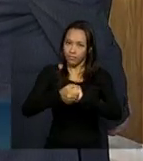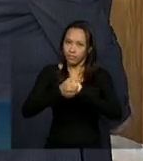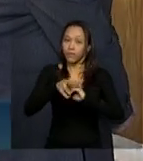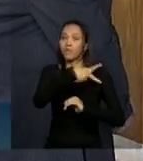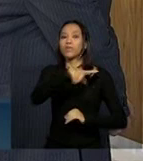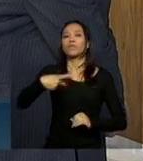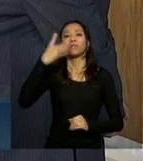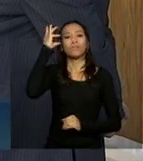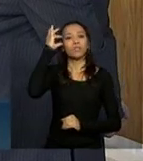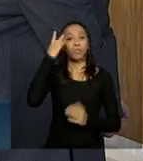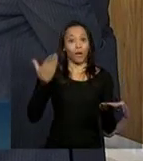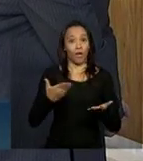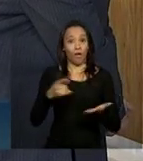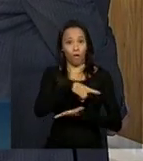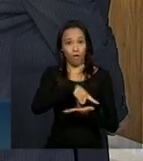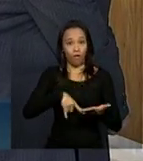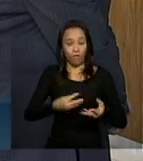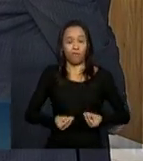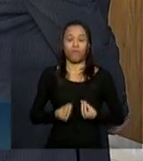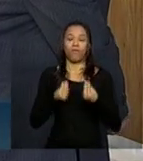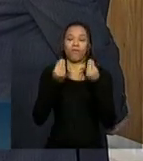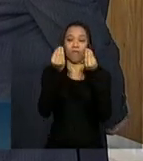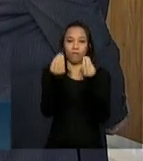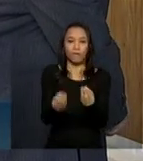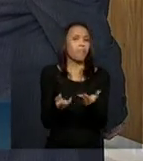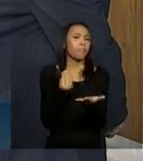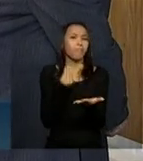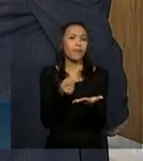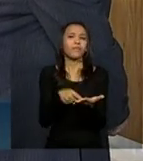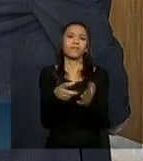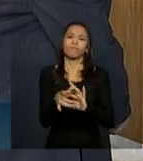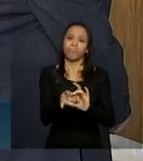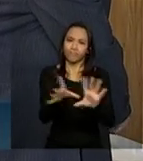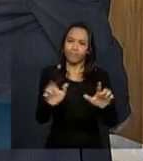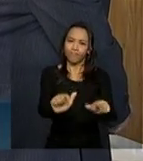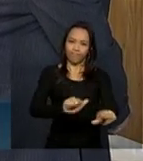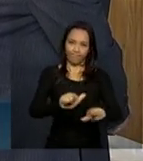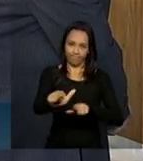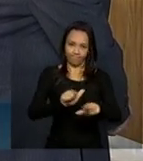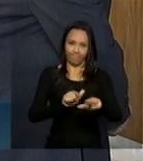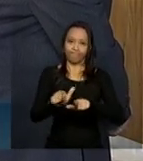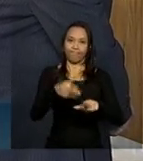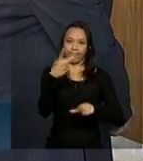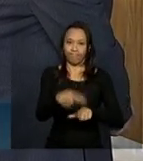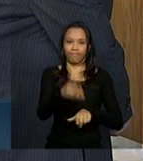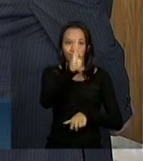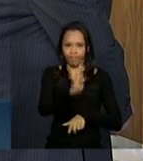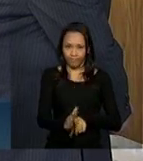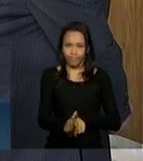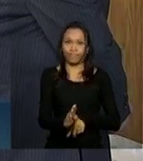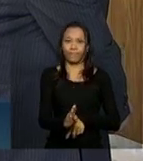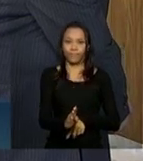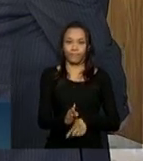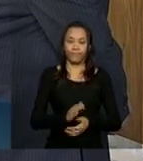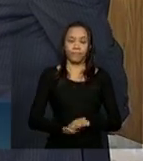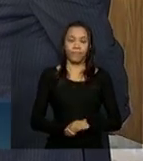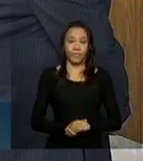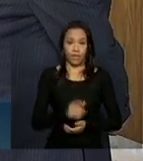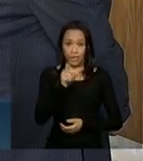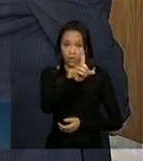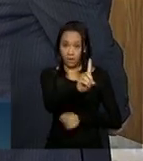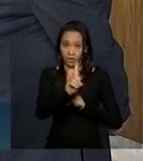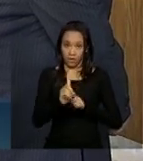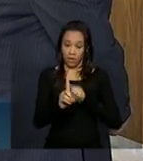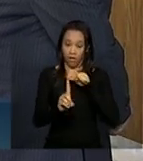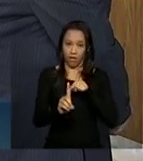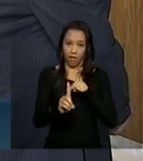ele entrega a sua carta credencial para que seja reconhecido oficialmente pela presidenta. Ele que passa,